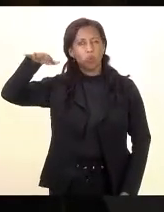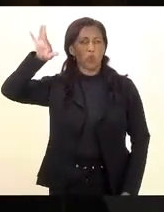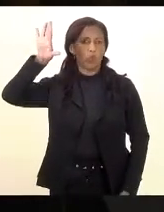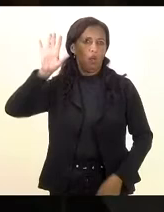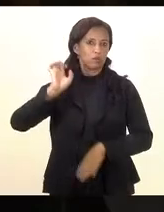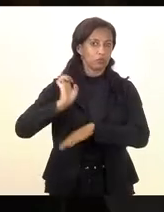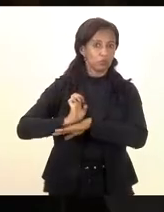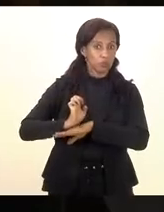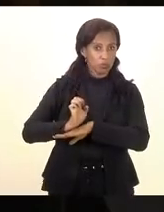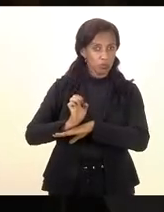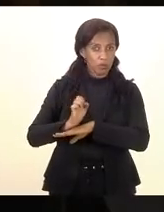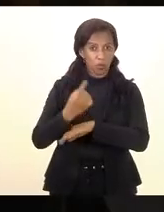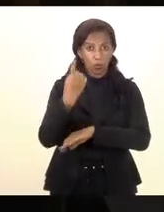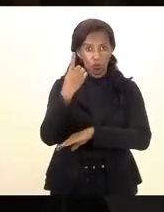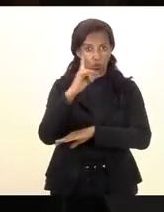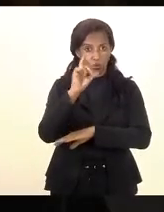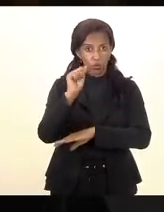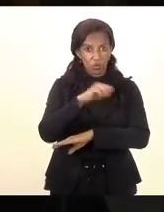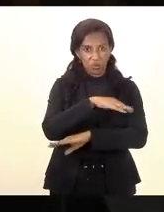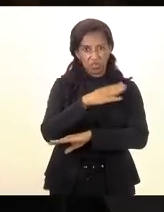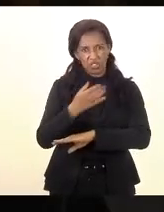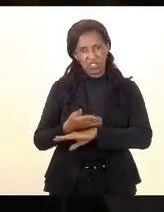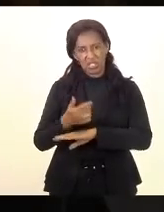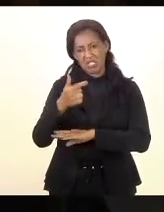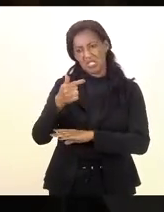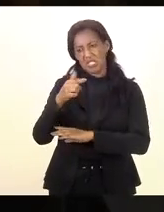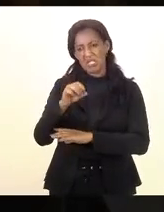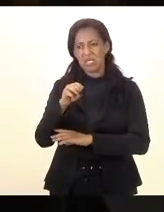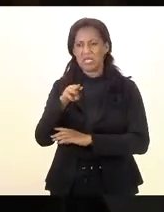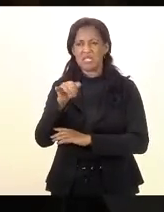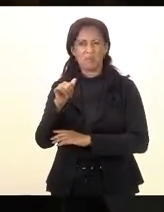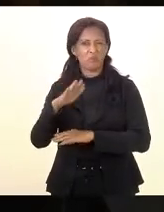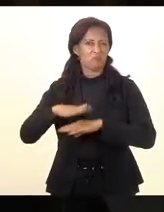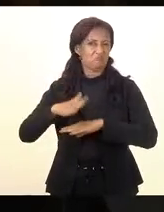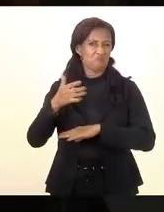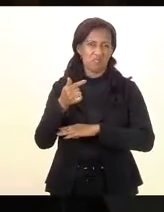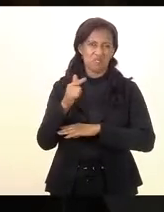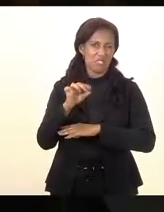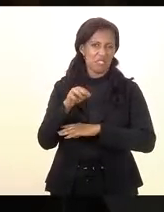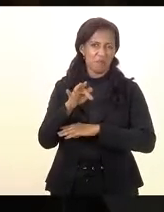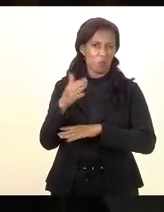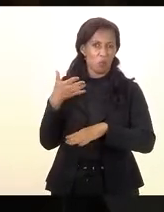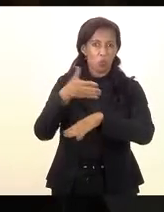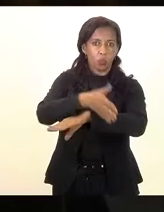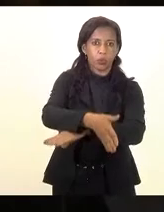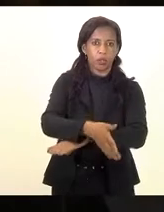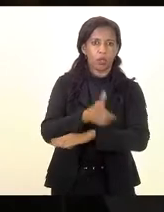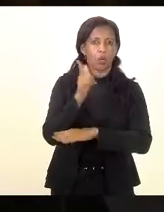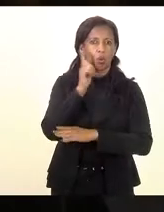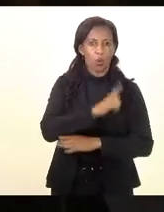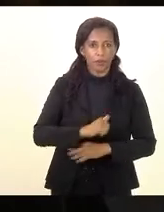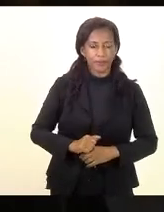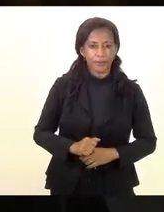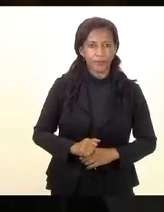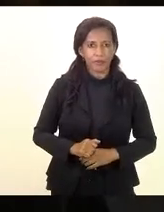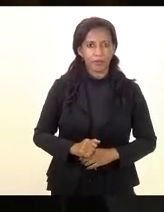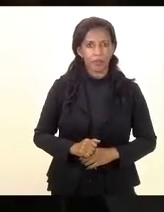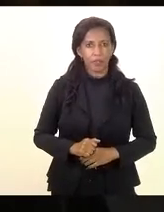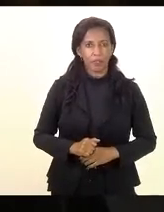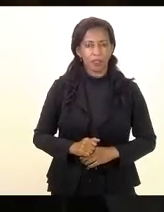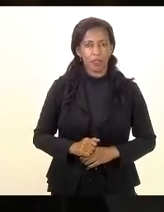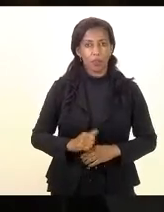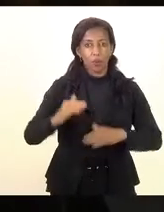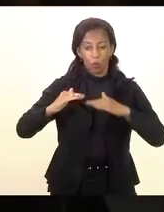por dia cerca de 70 mil no máximo entram quando a gente bate recordes chega a 100